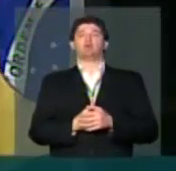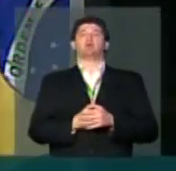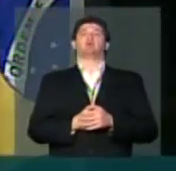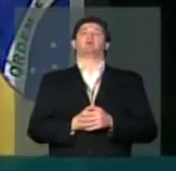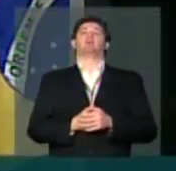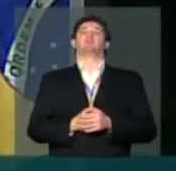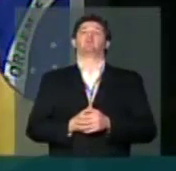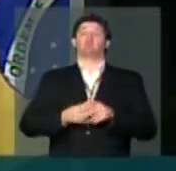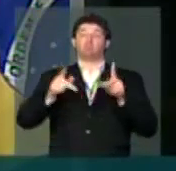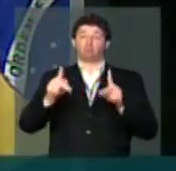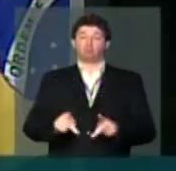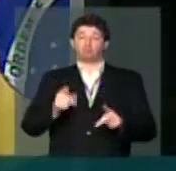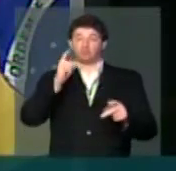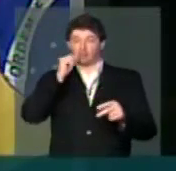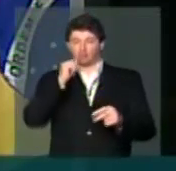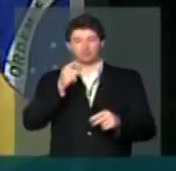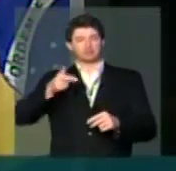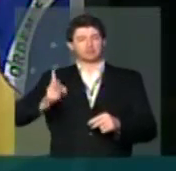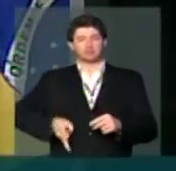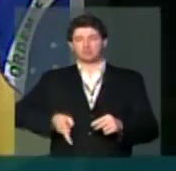de sempre,